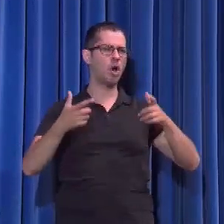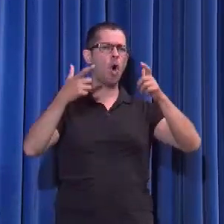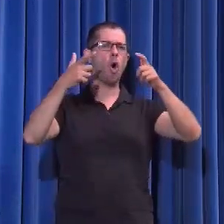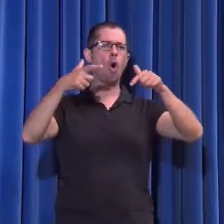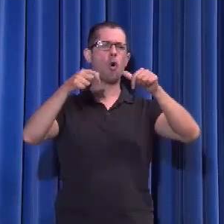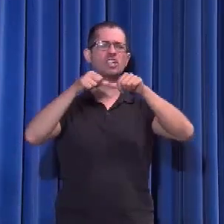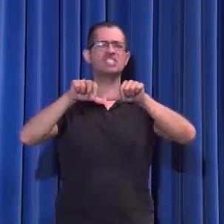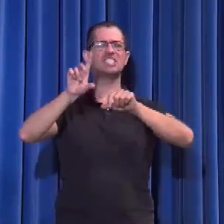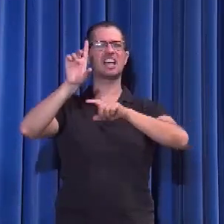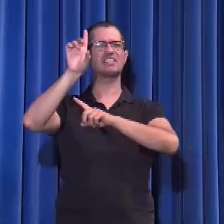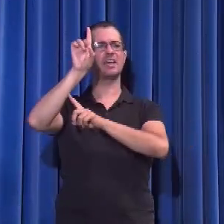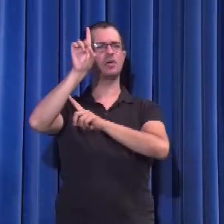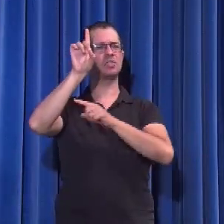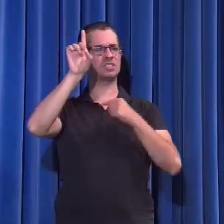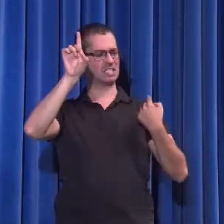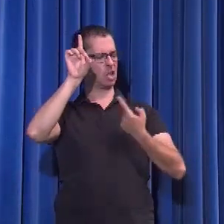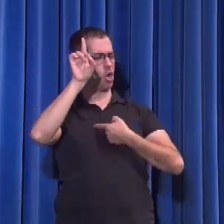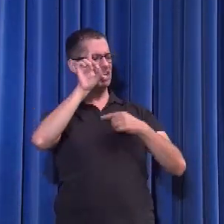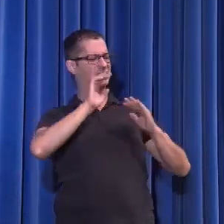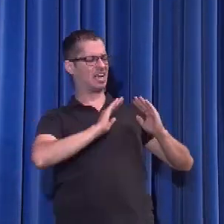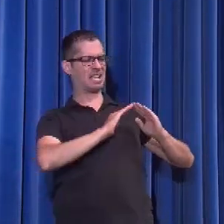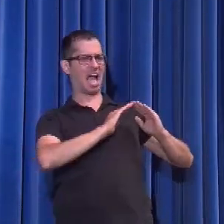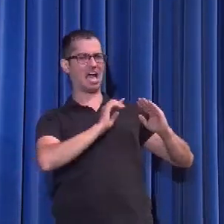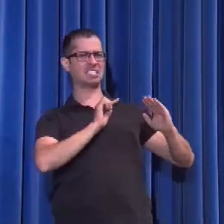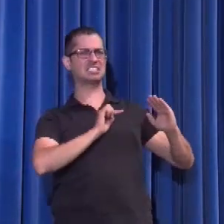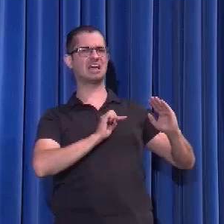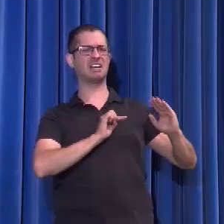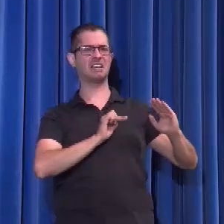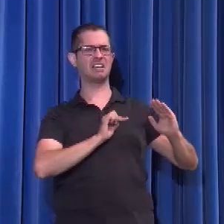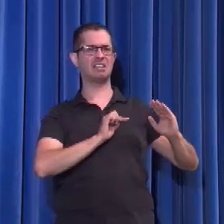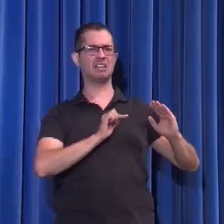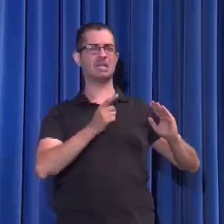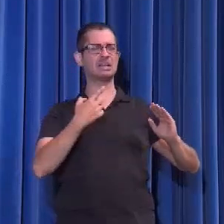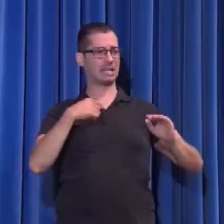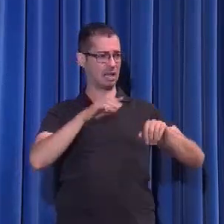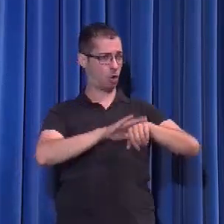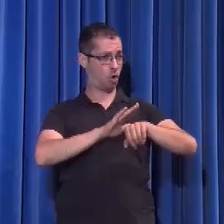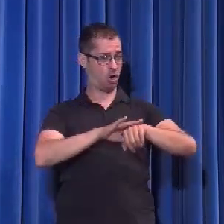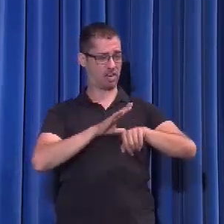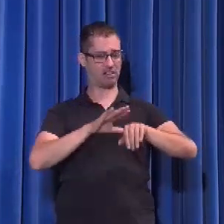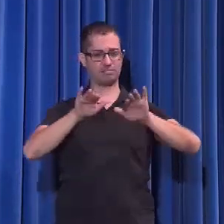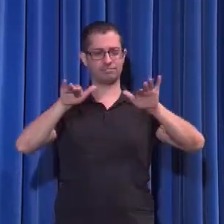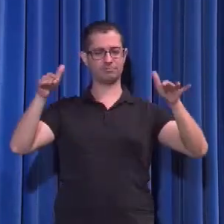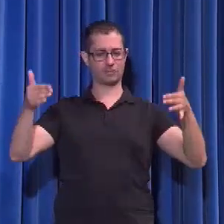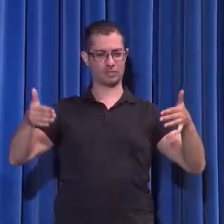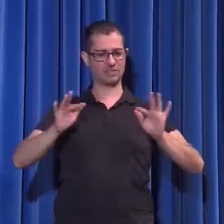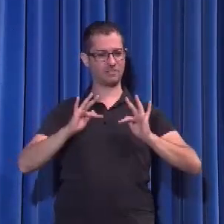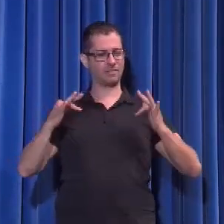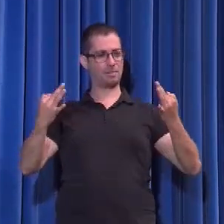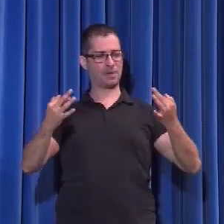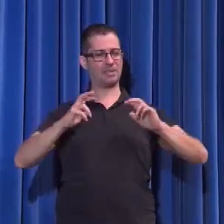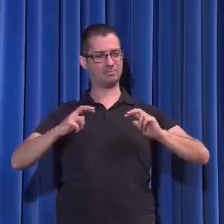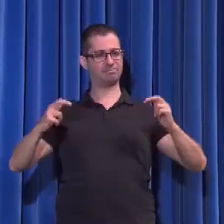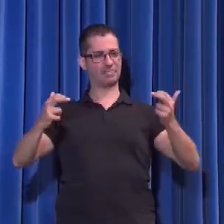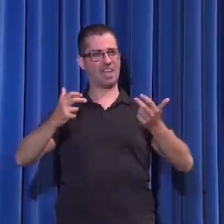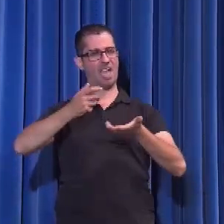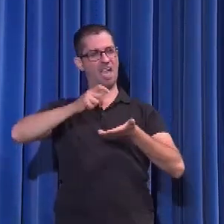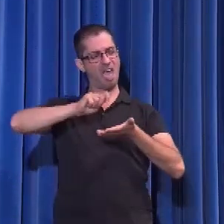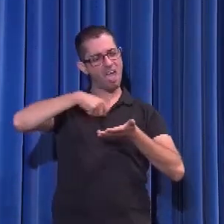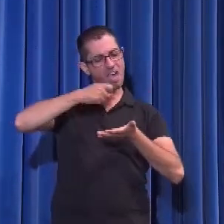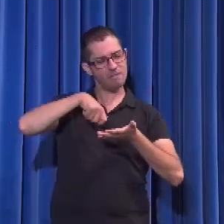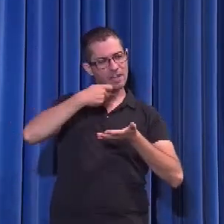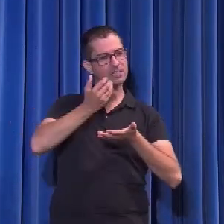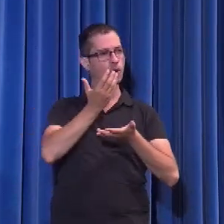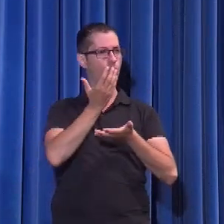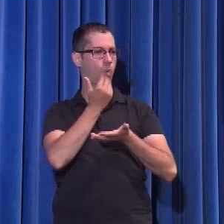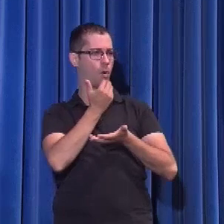Deus? Na nossa casa, durante as nossas refeições, durante as nossas conversas. Onde está